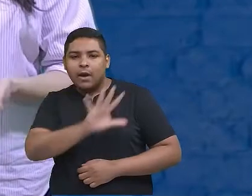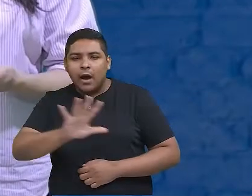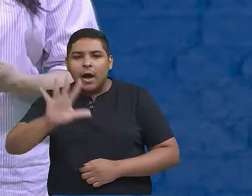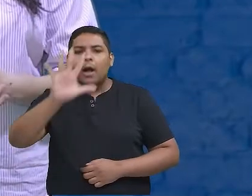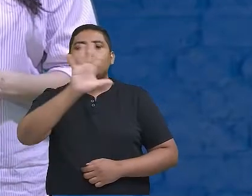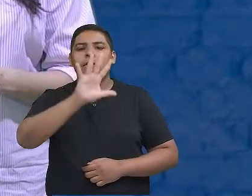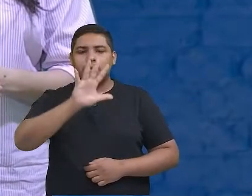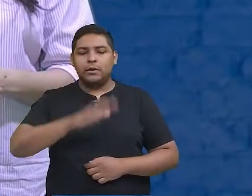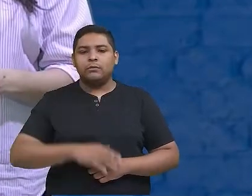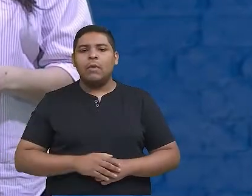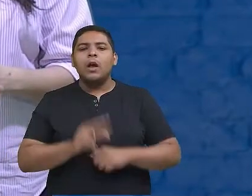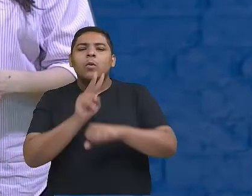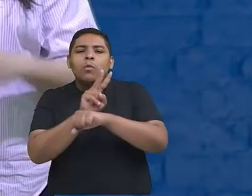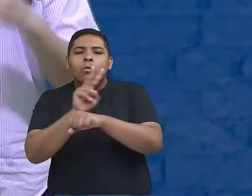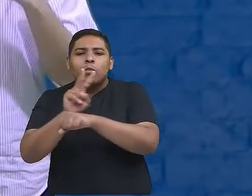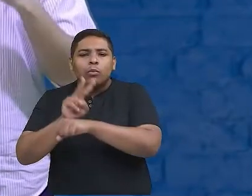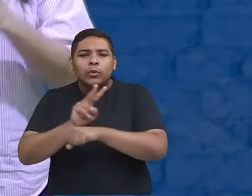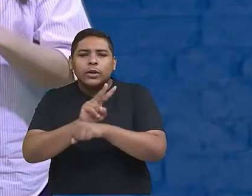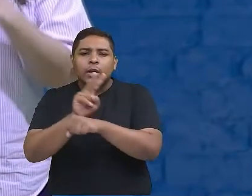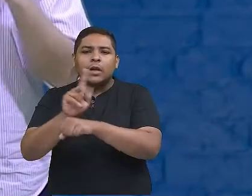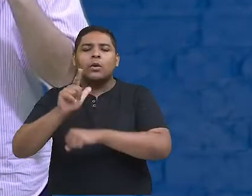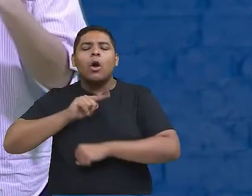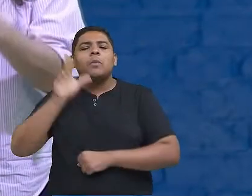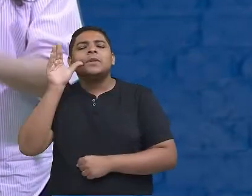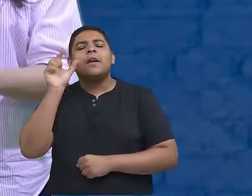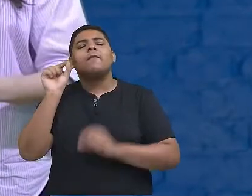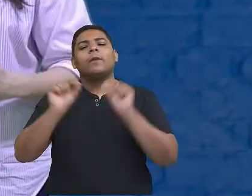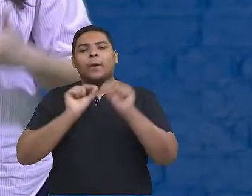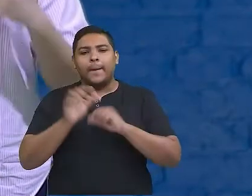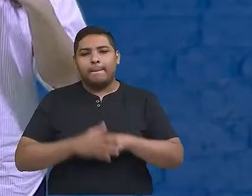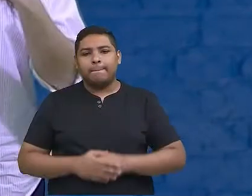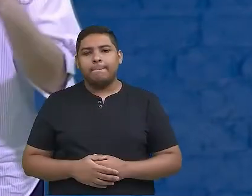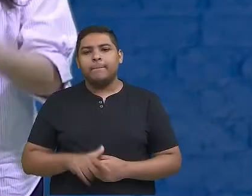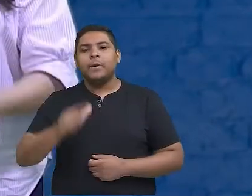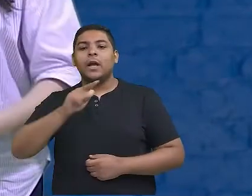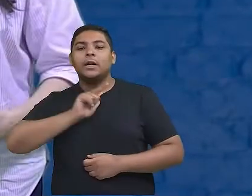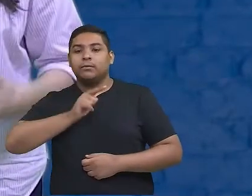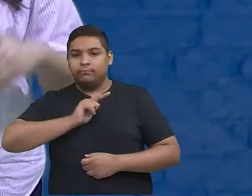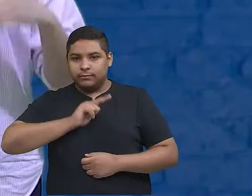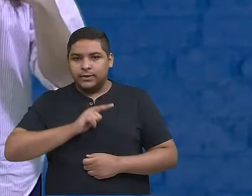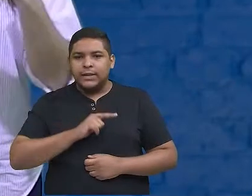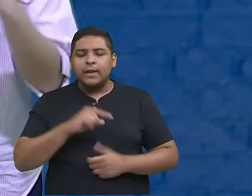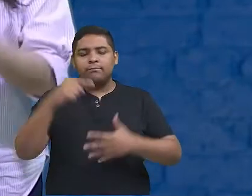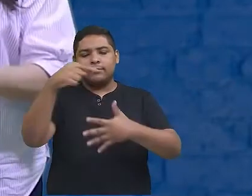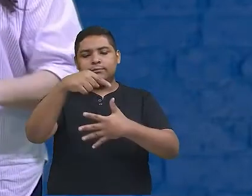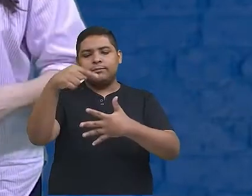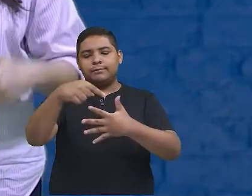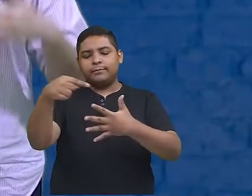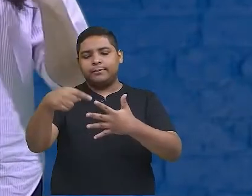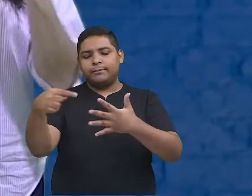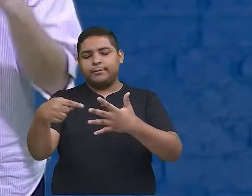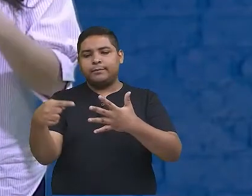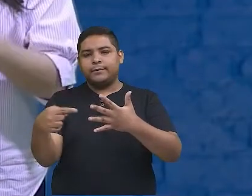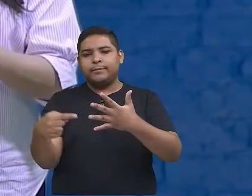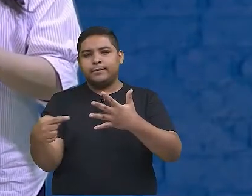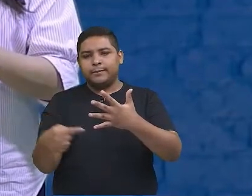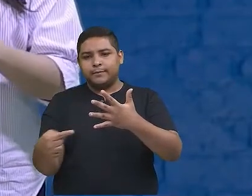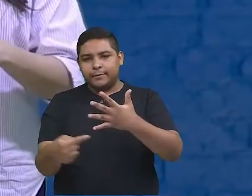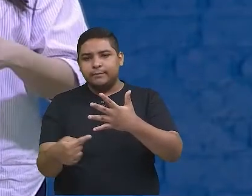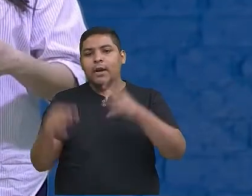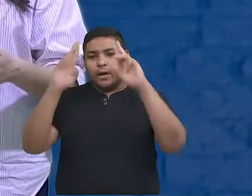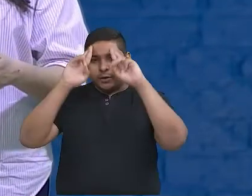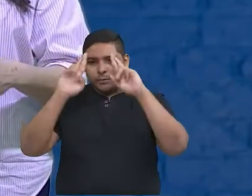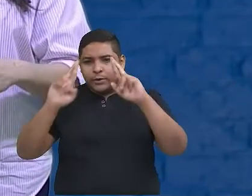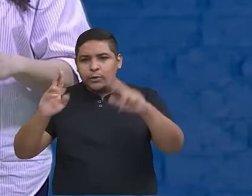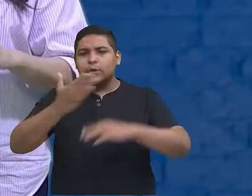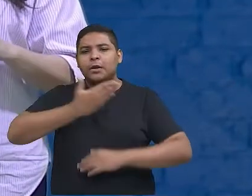Nesse coração, a gente observa que tem o respeitoso, o amigável, o generoso, o prestativo,